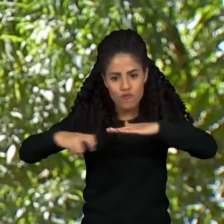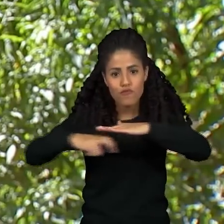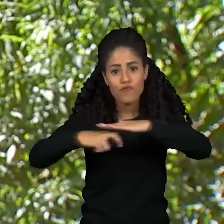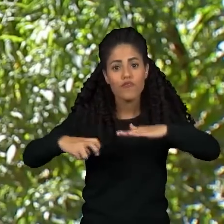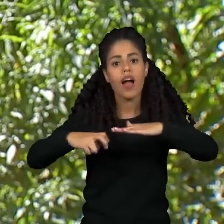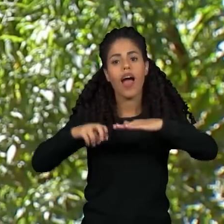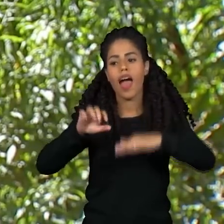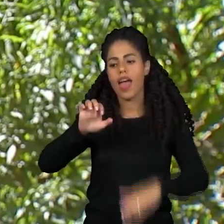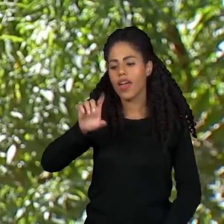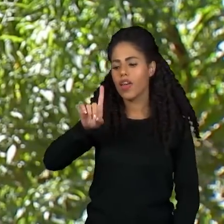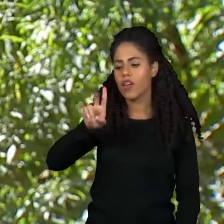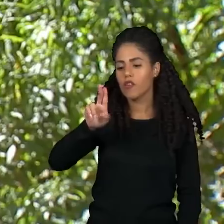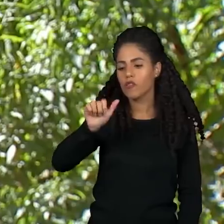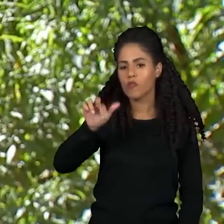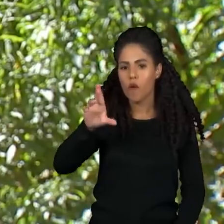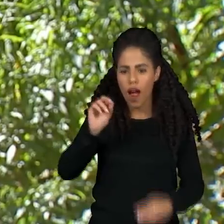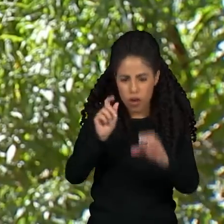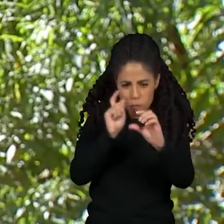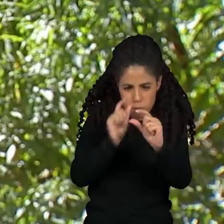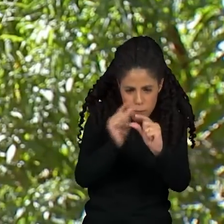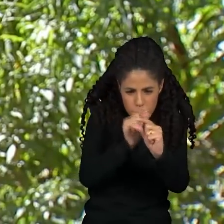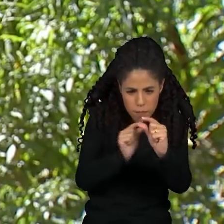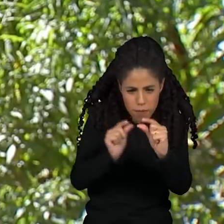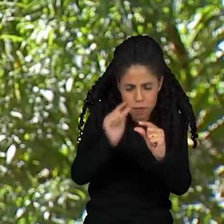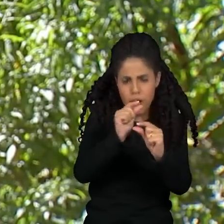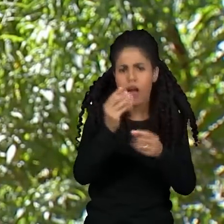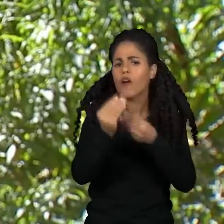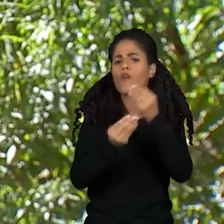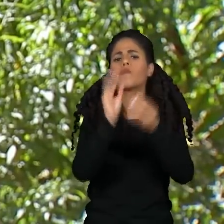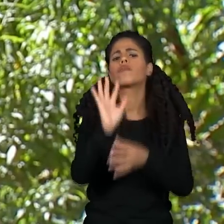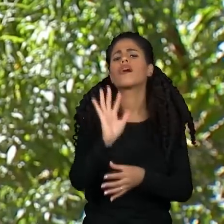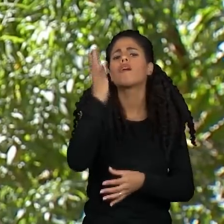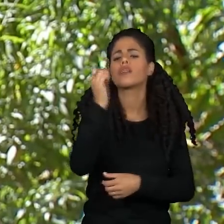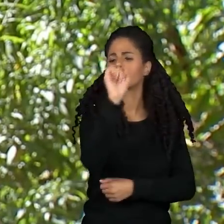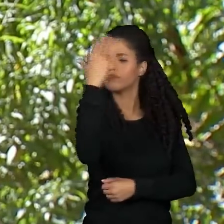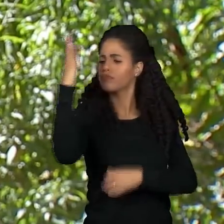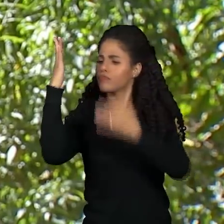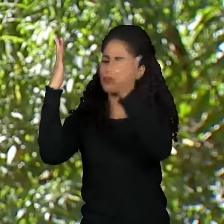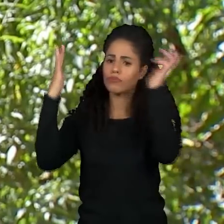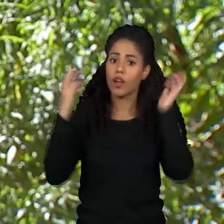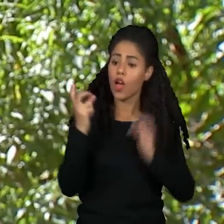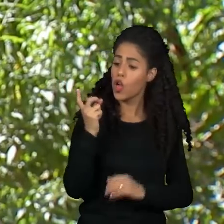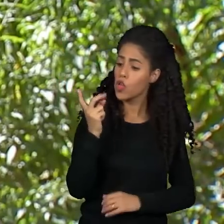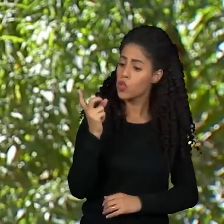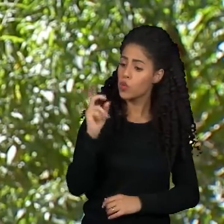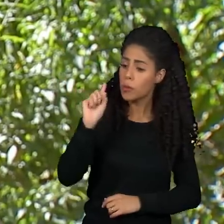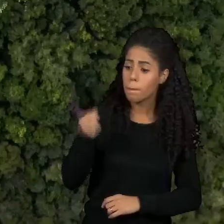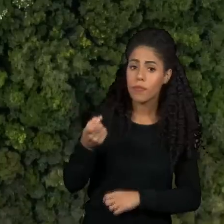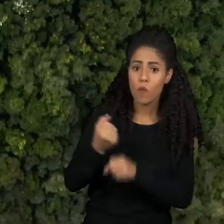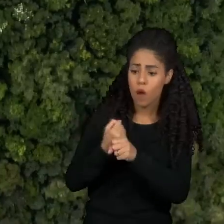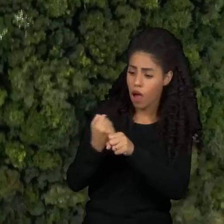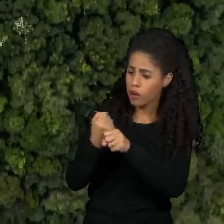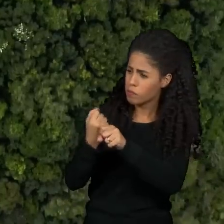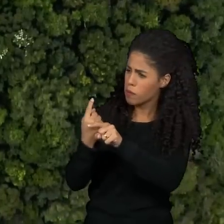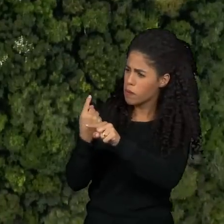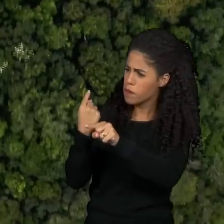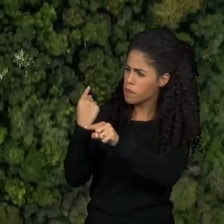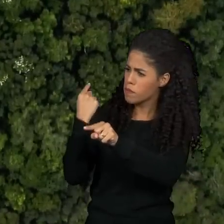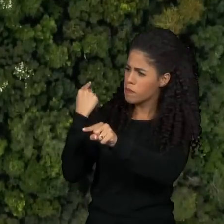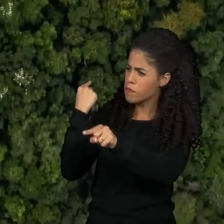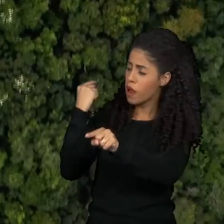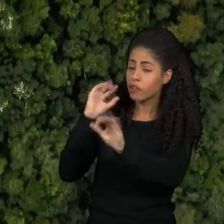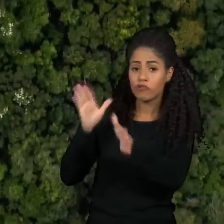Góes Neves. Estudos indicam que a ocupação da floresta chega a 12 mil anos.